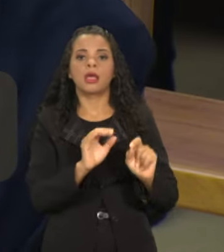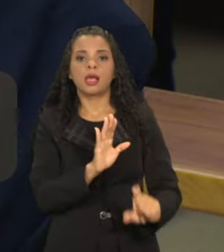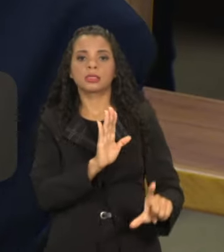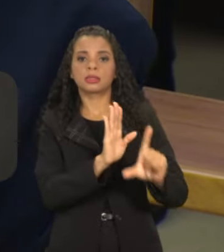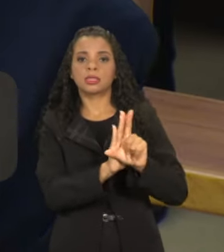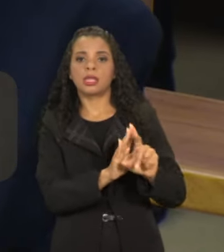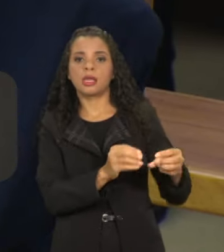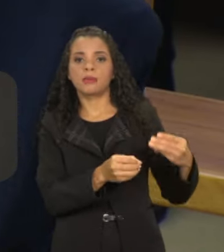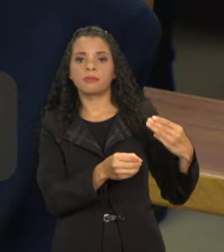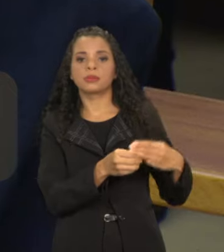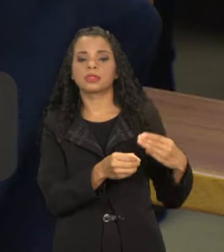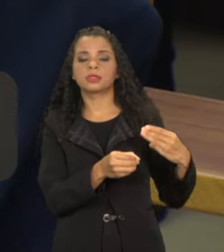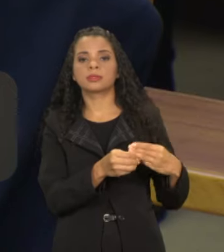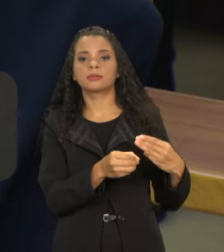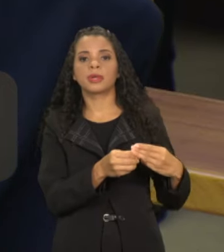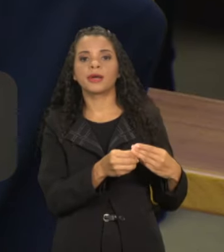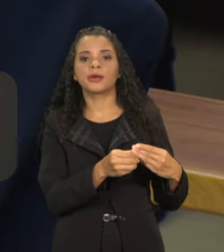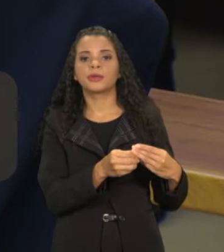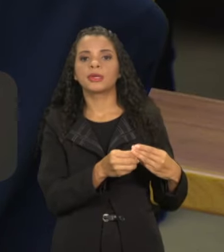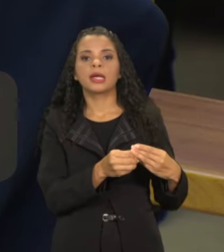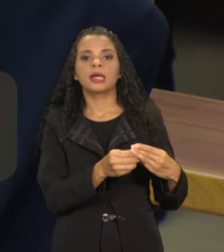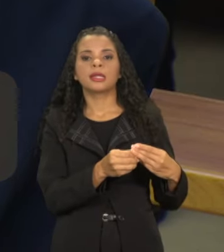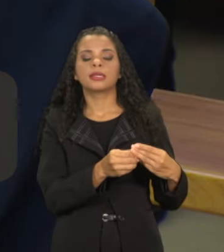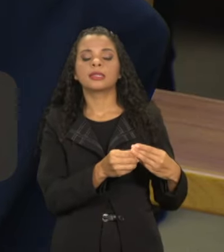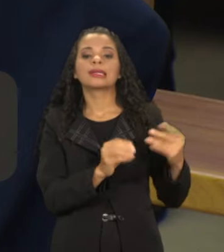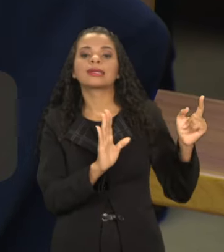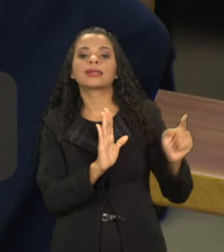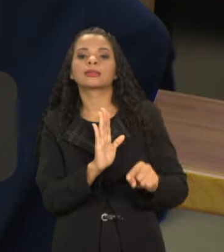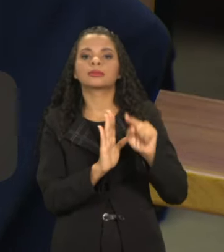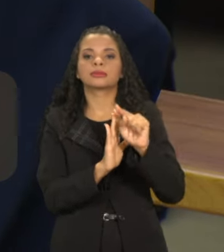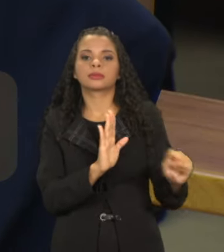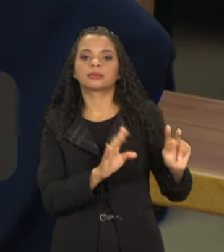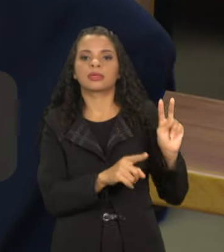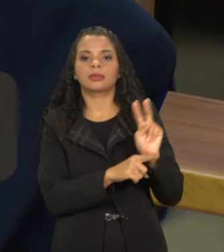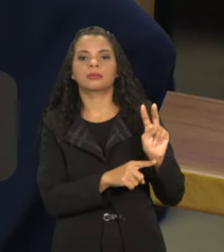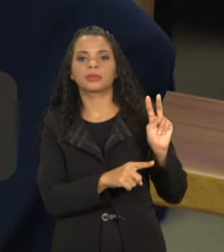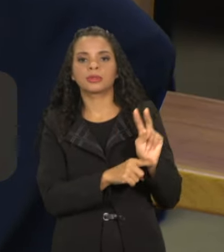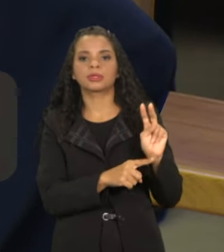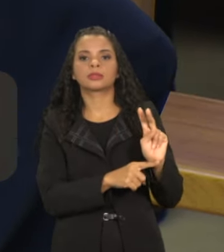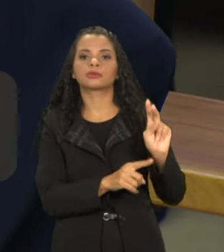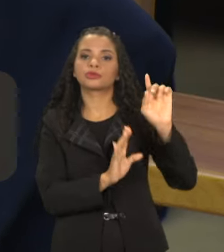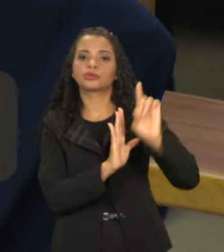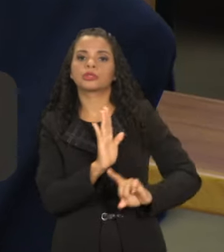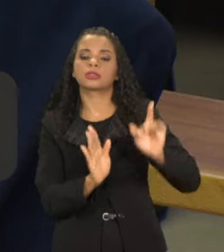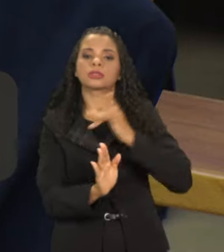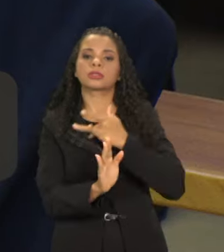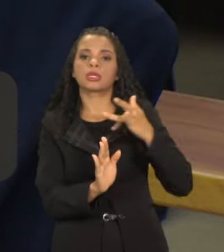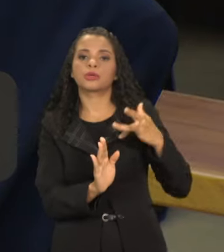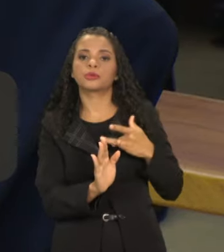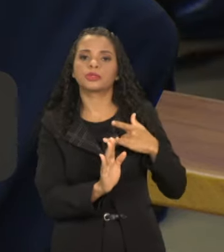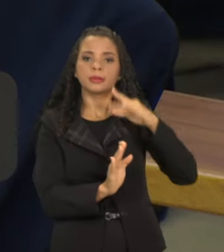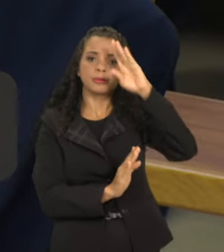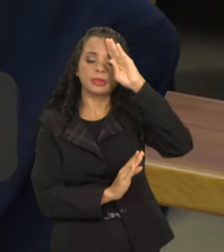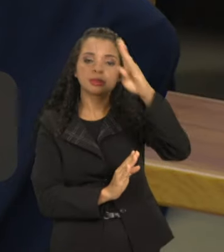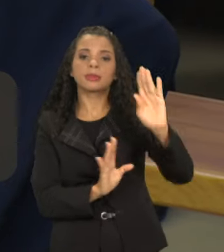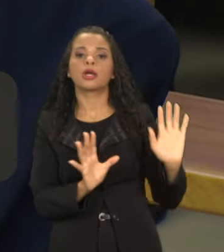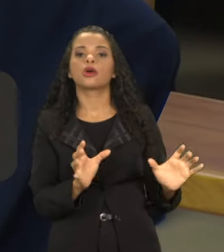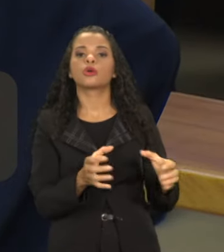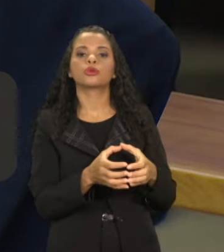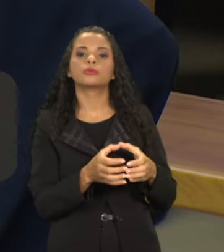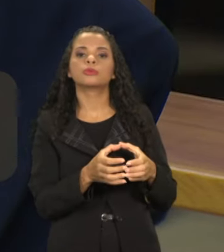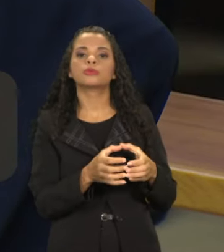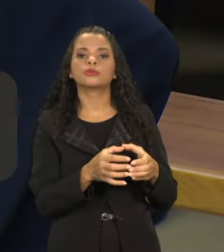a proteção dos direitos à saúde e à vida, sobretudo dos grupos vulneráveis, como o das